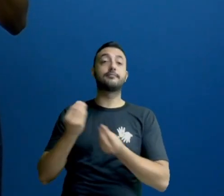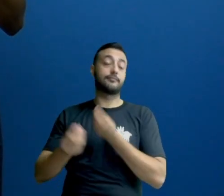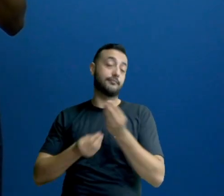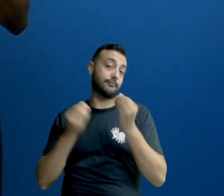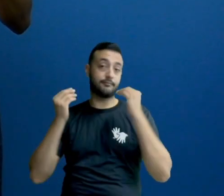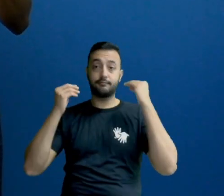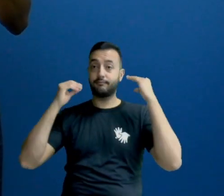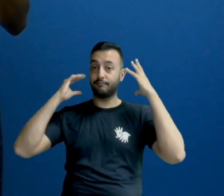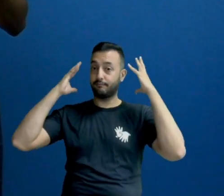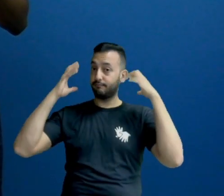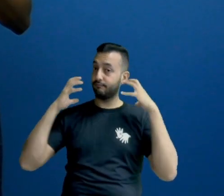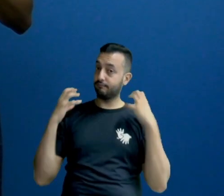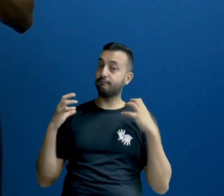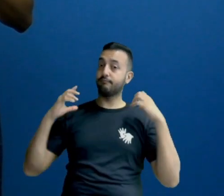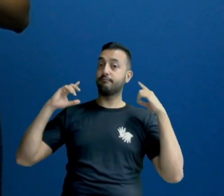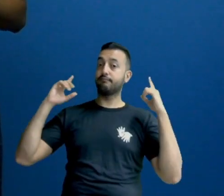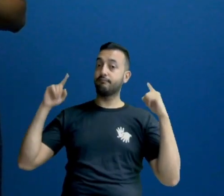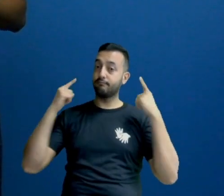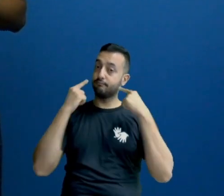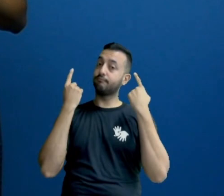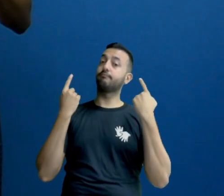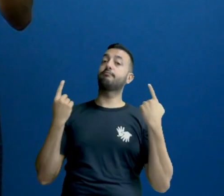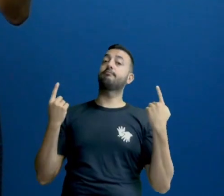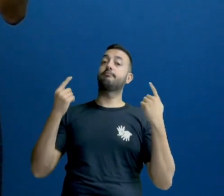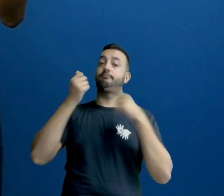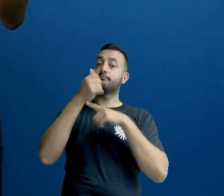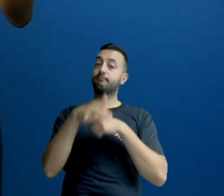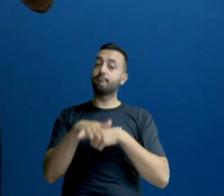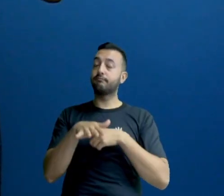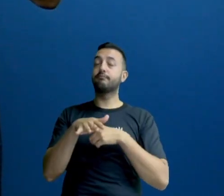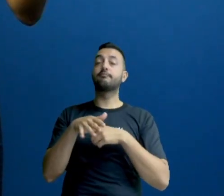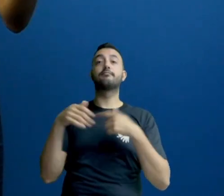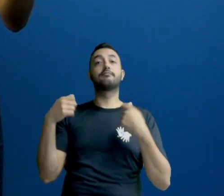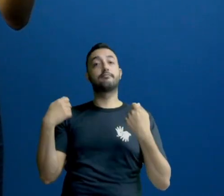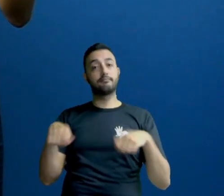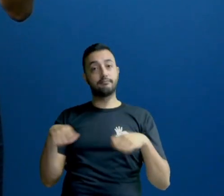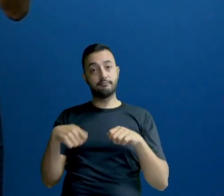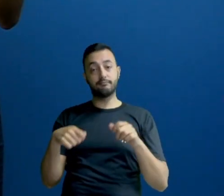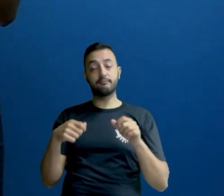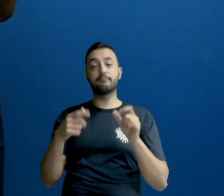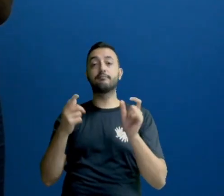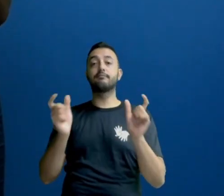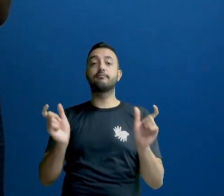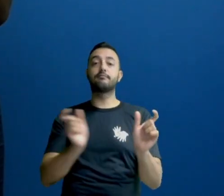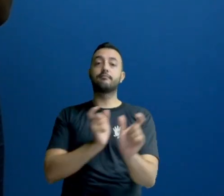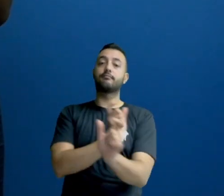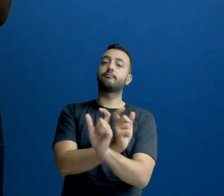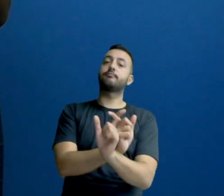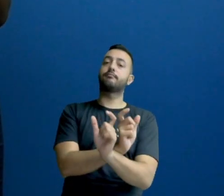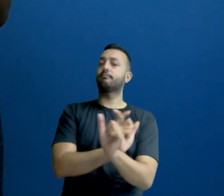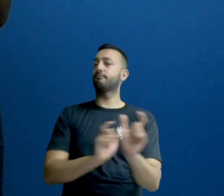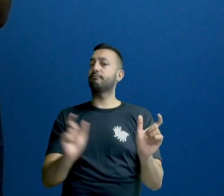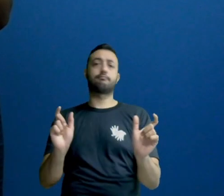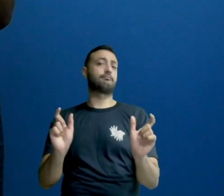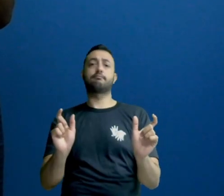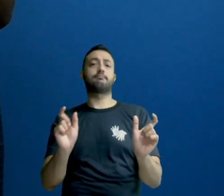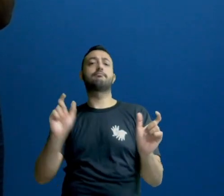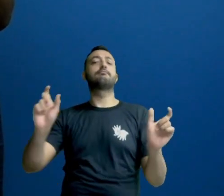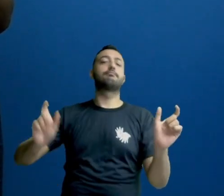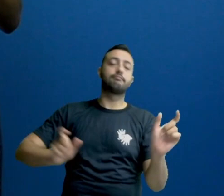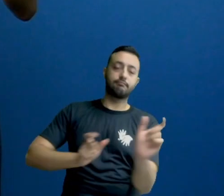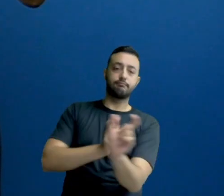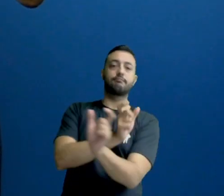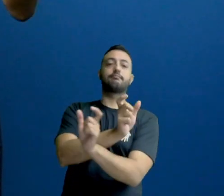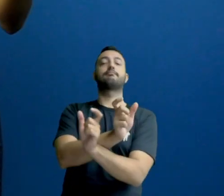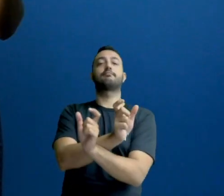e com relação ao tamanho, a mesma coisa. Eu não posso falar long, hair long, para dizer cabelo longo. Eu tenho